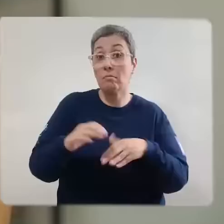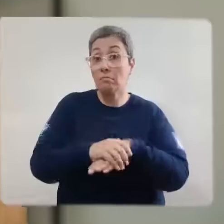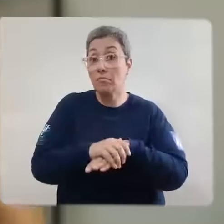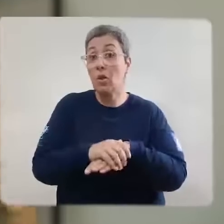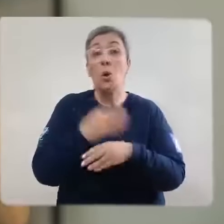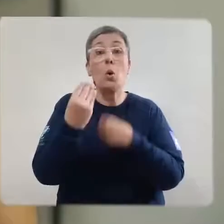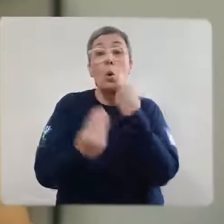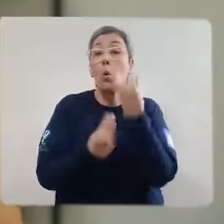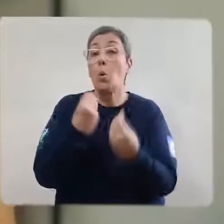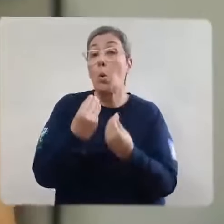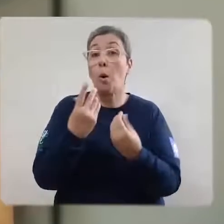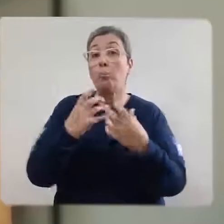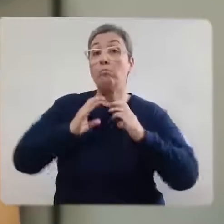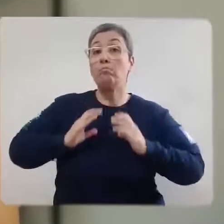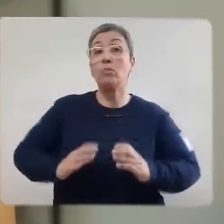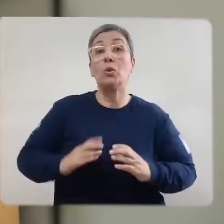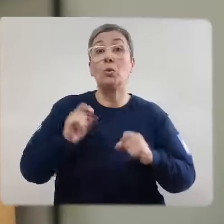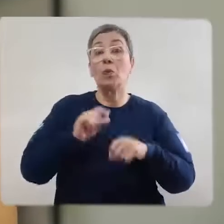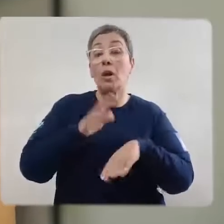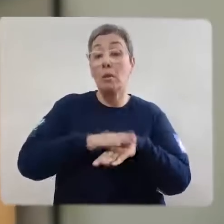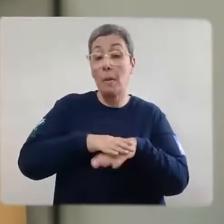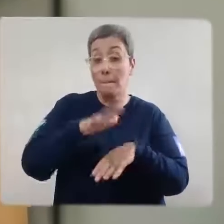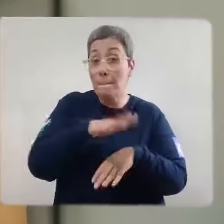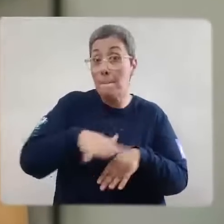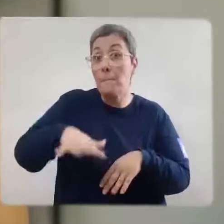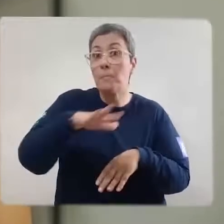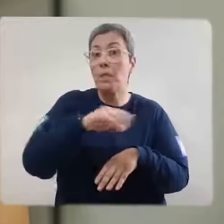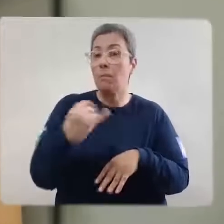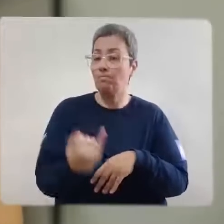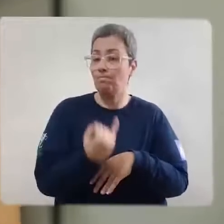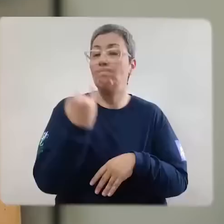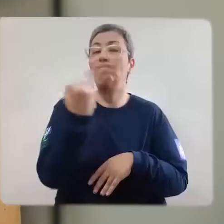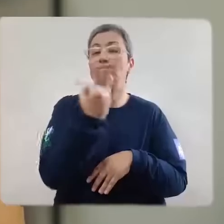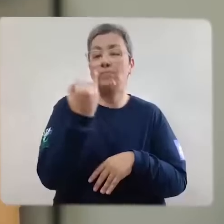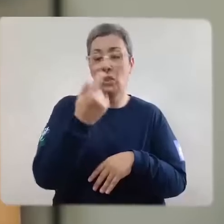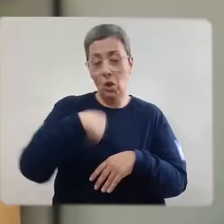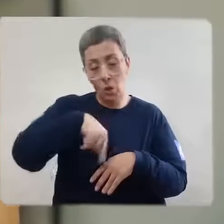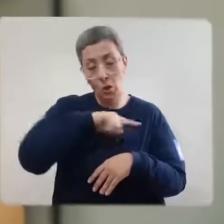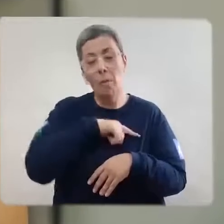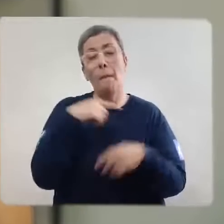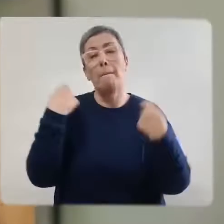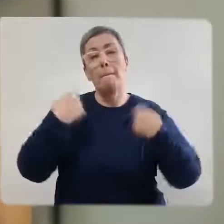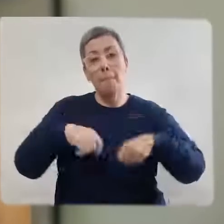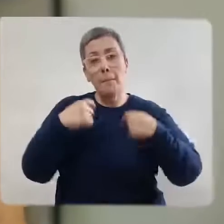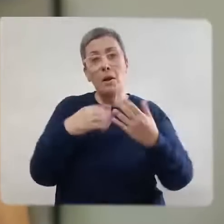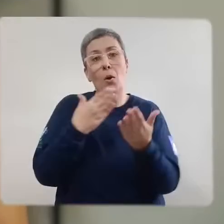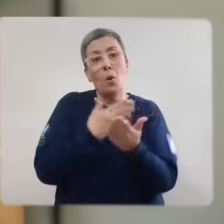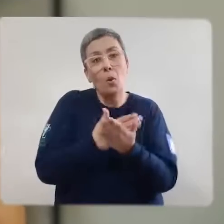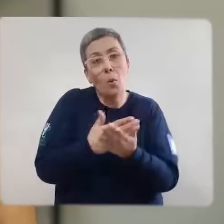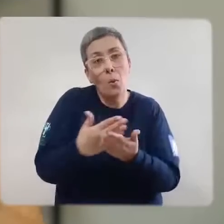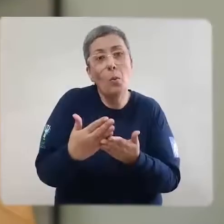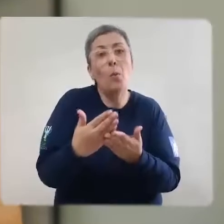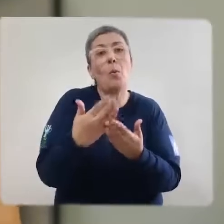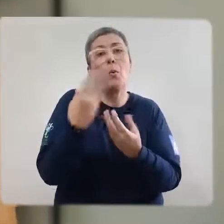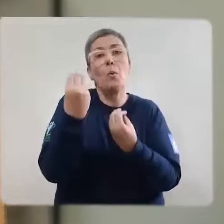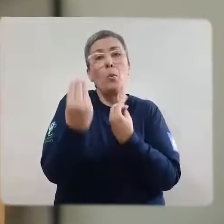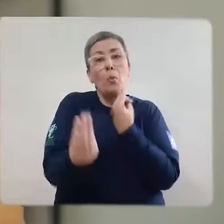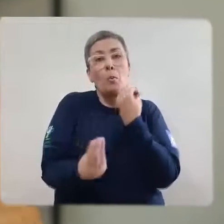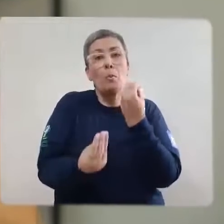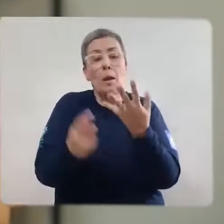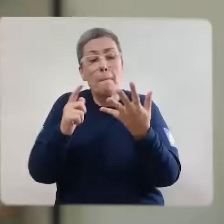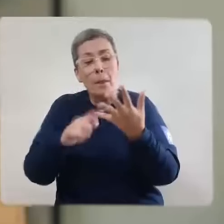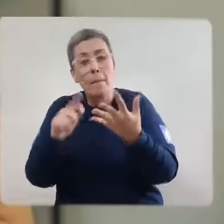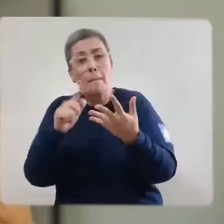tênis, Como que ela está se comportando com esse ambiente tão importante? Então nós precisamos começar,